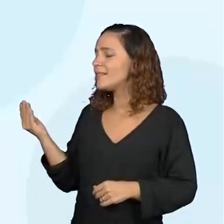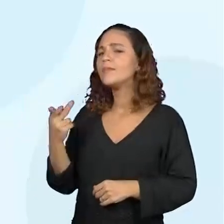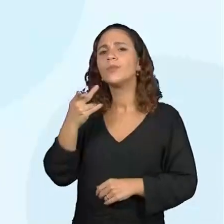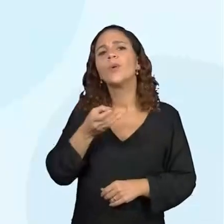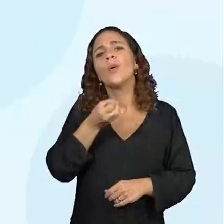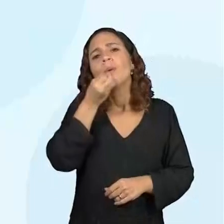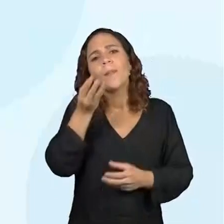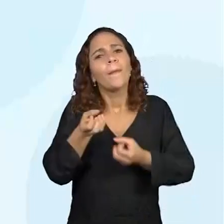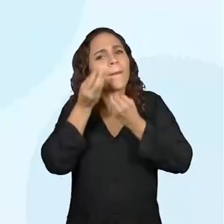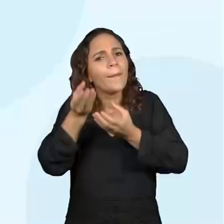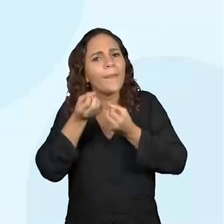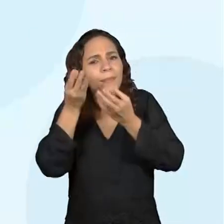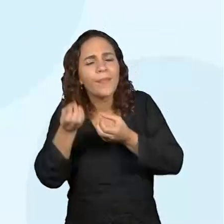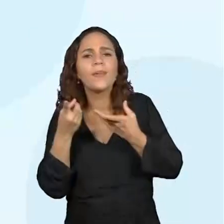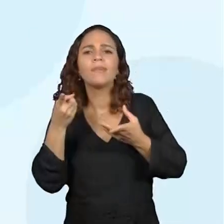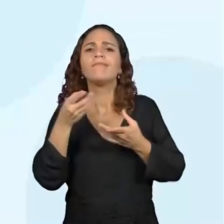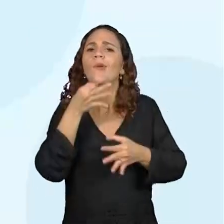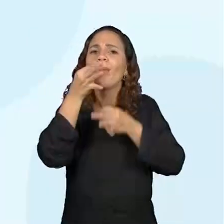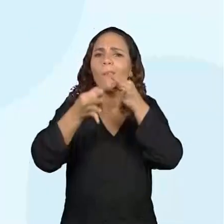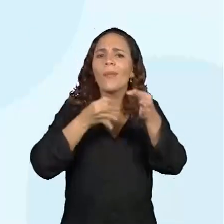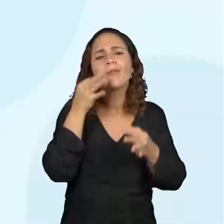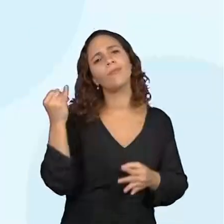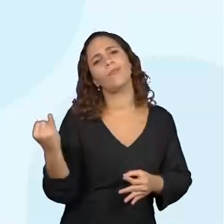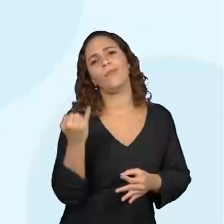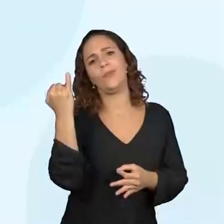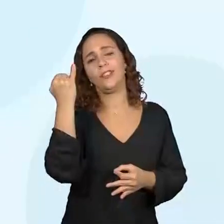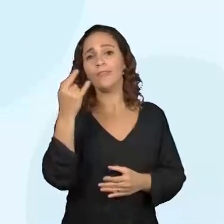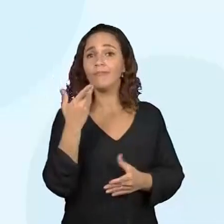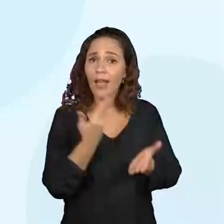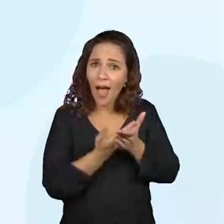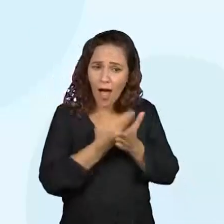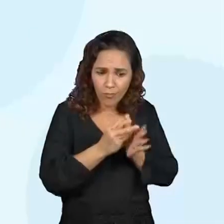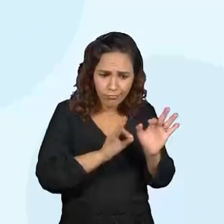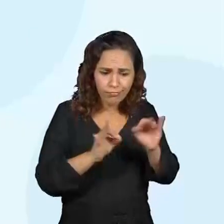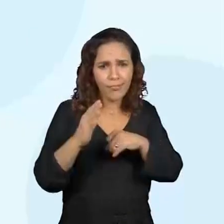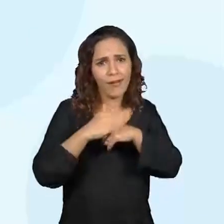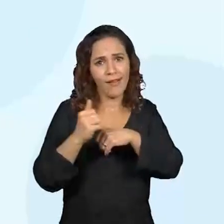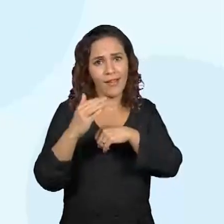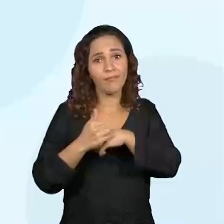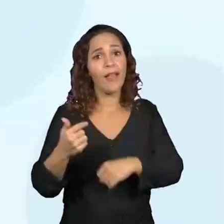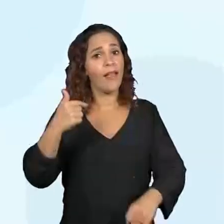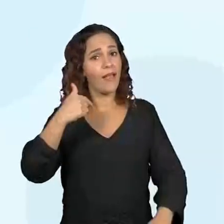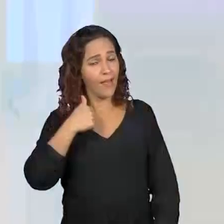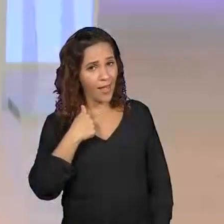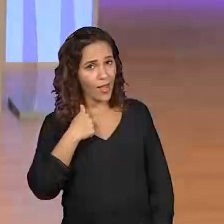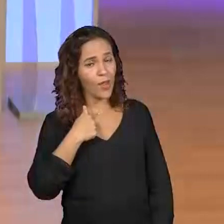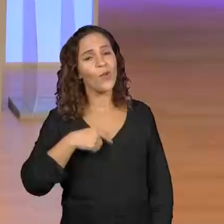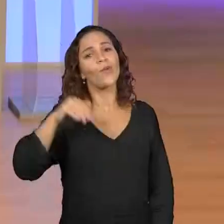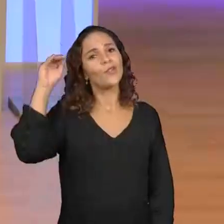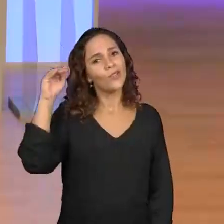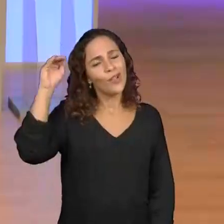sempre preparada e realizada com muito carinho. Então, eu, a Raíssa, a professora